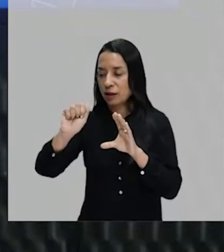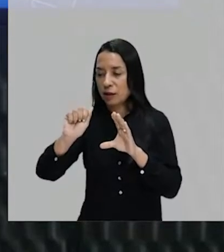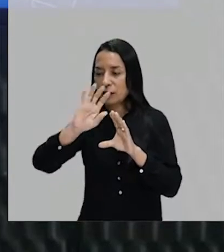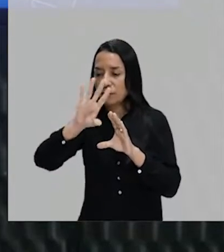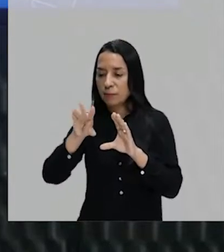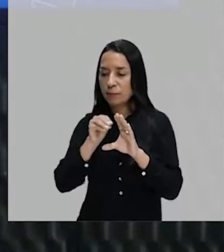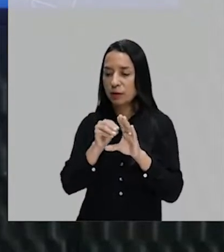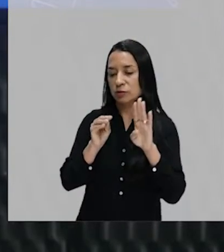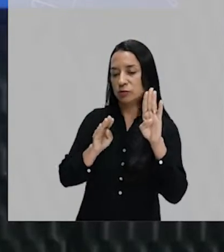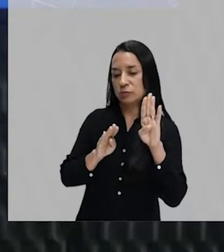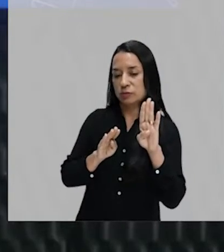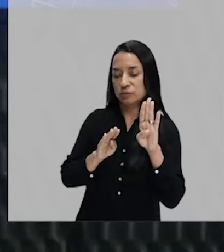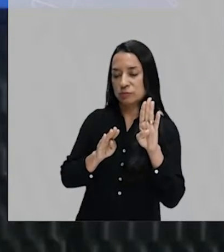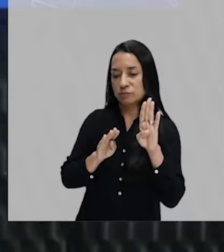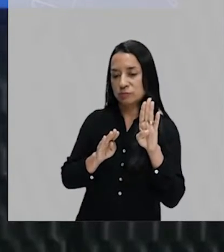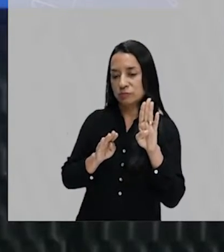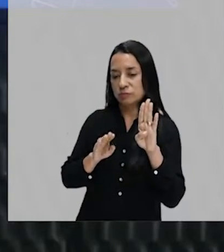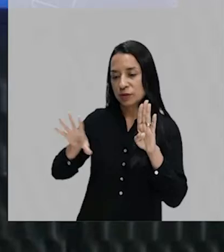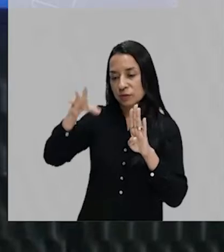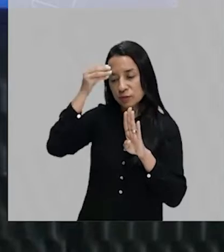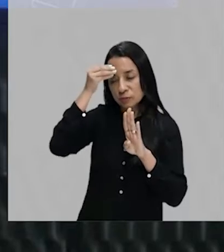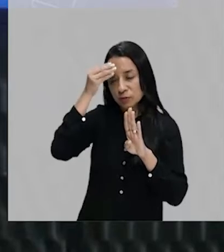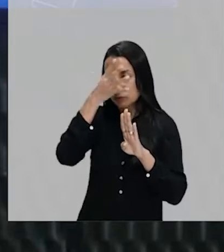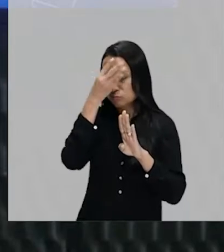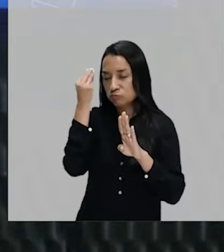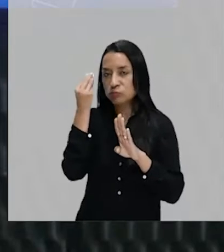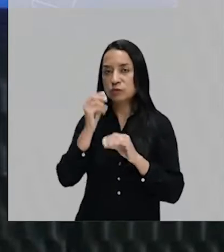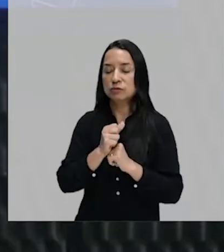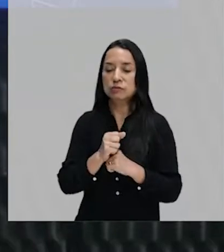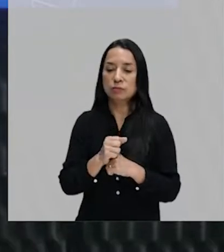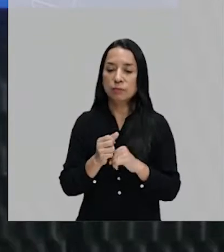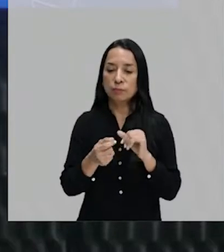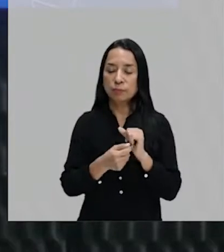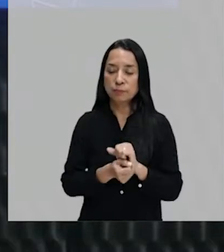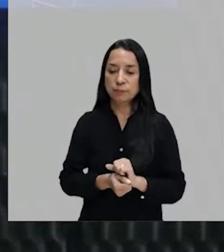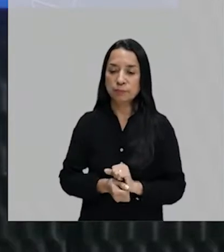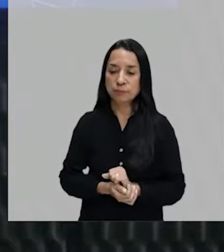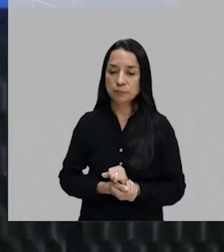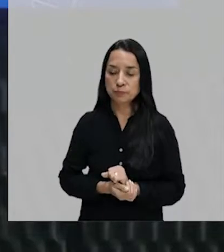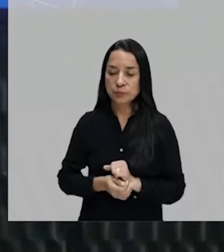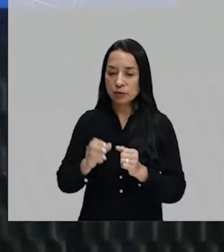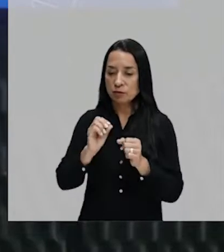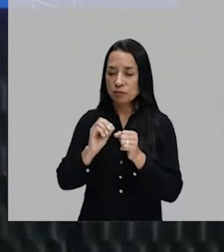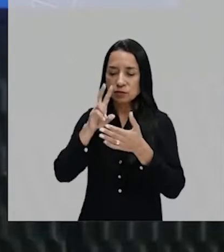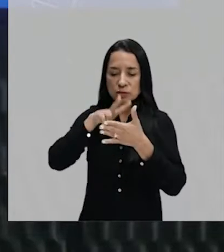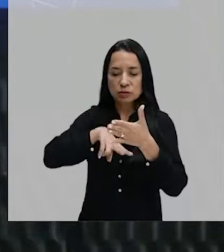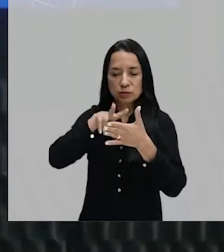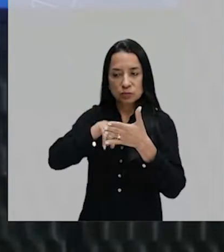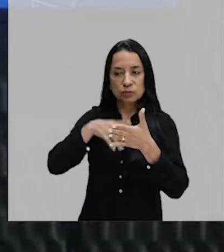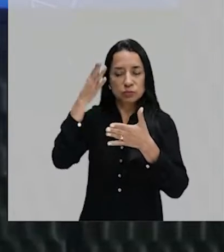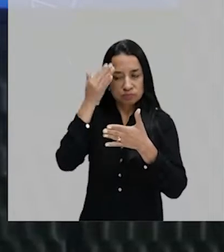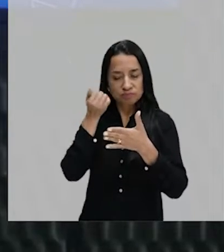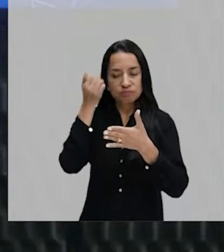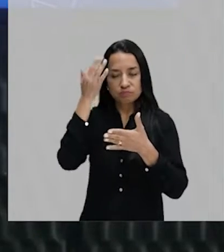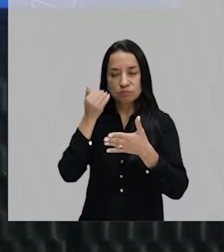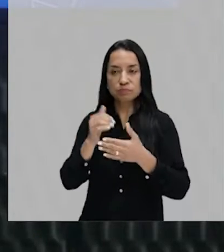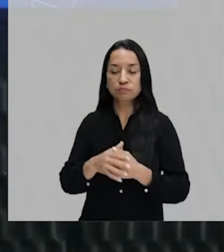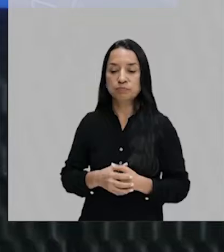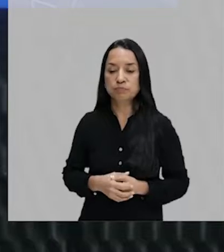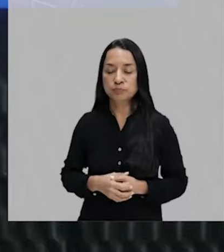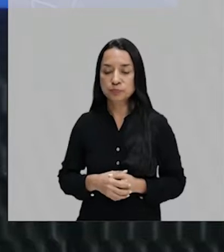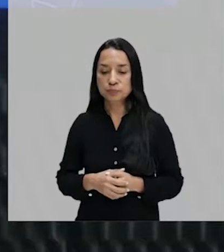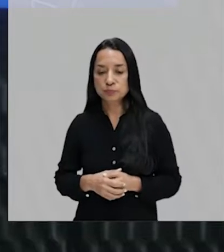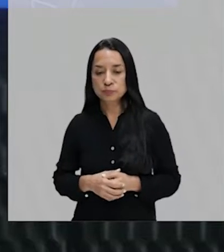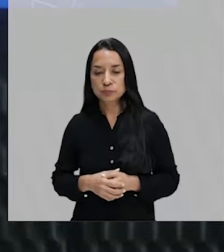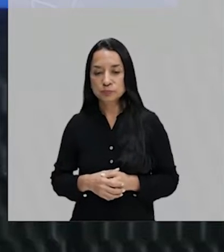já memoriza aí tá para você não esquecer o dar um destaque aí de vez em quando quando você for fazer a leitura você já tá compreendendo